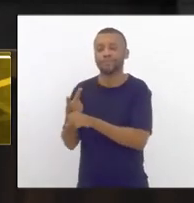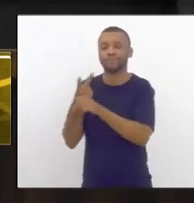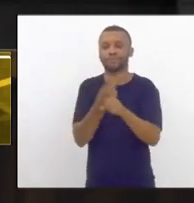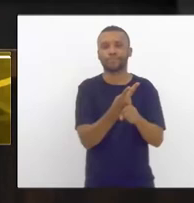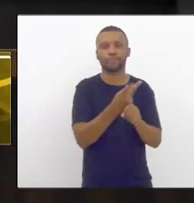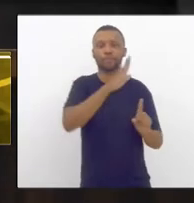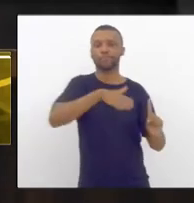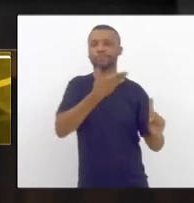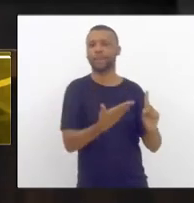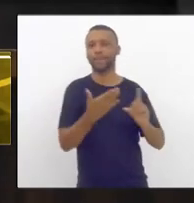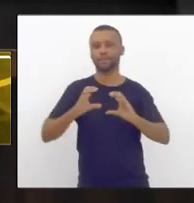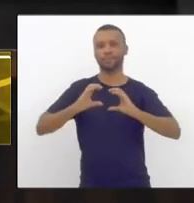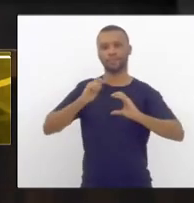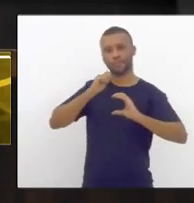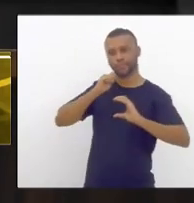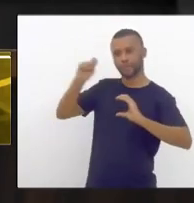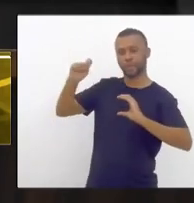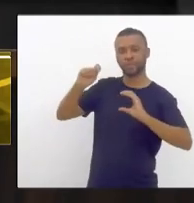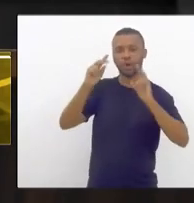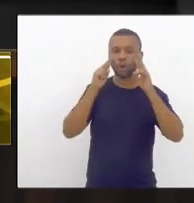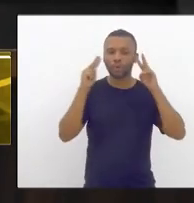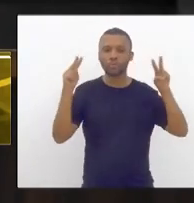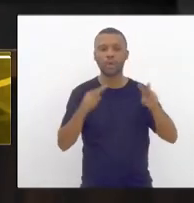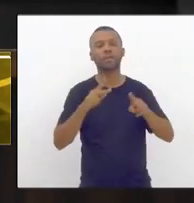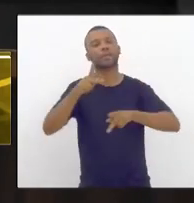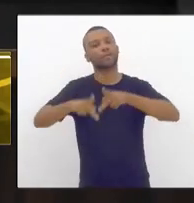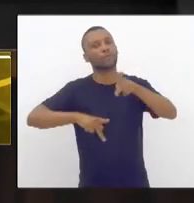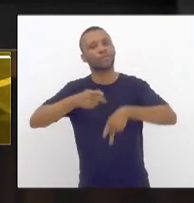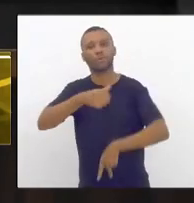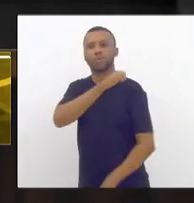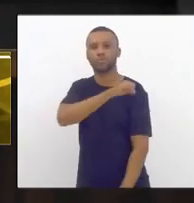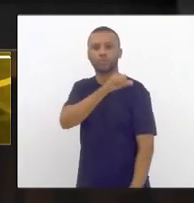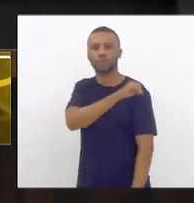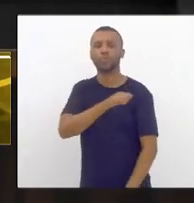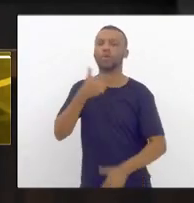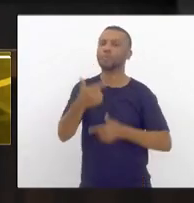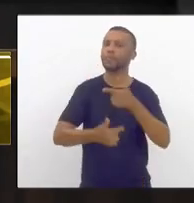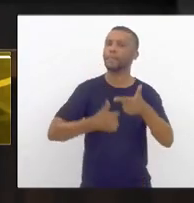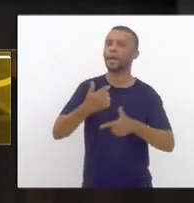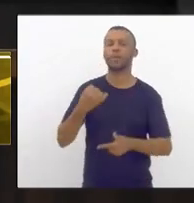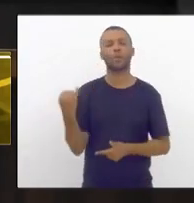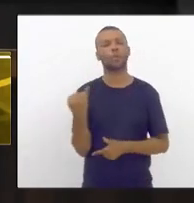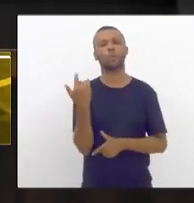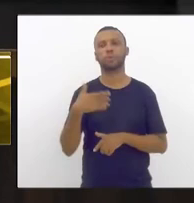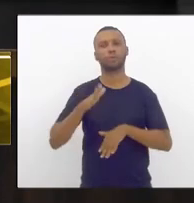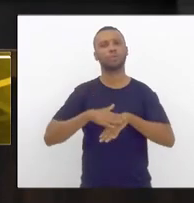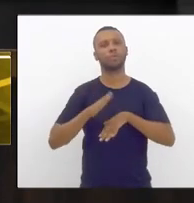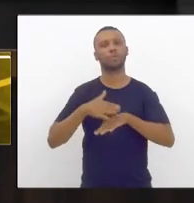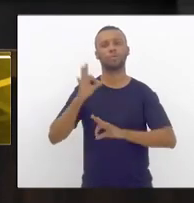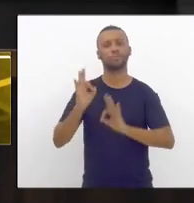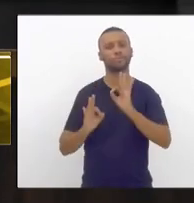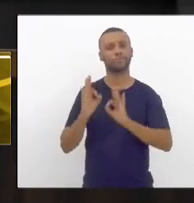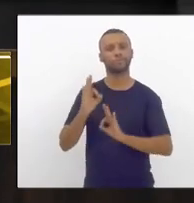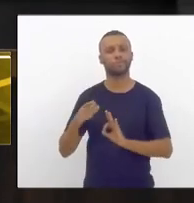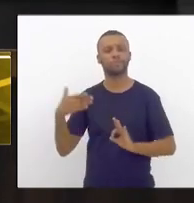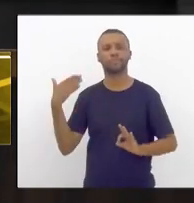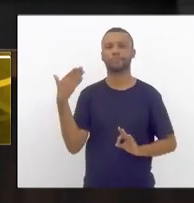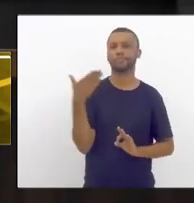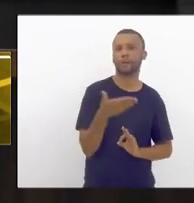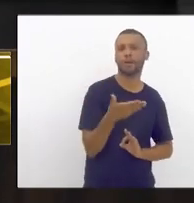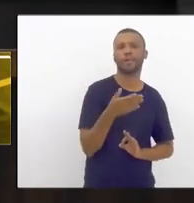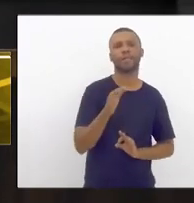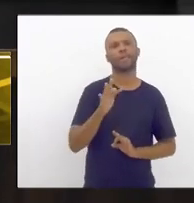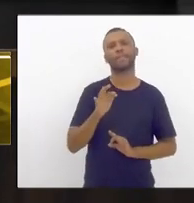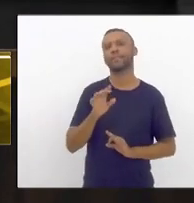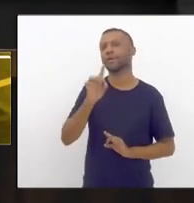por este Parlamento um reconhecimento do Povo Fluminense ao relevante de trabalho desenvolvido pelo Excelentíssimo Senhor